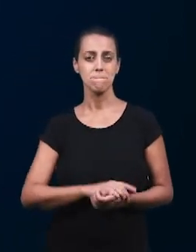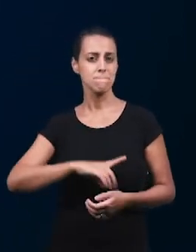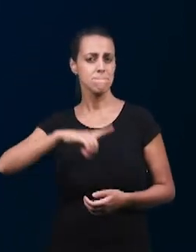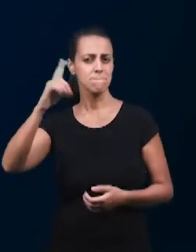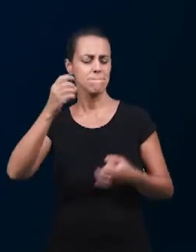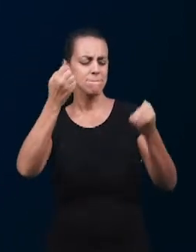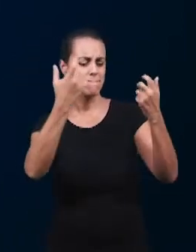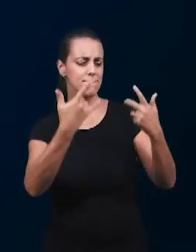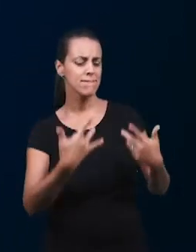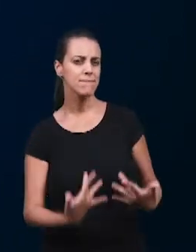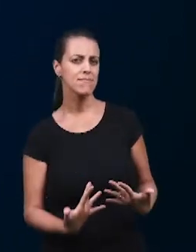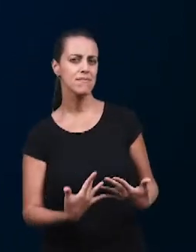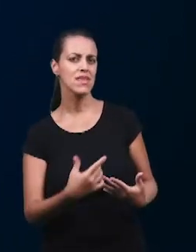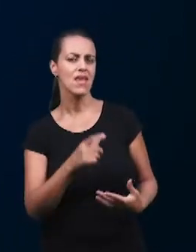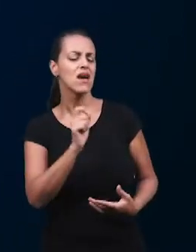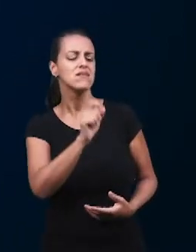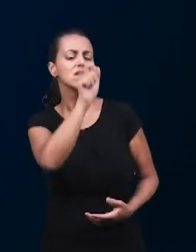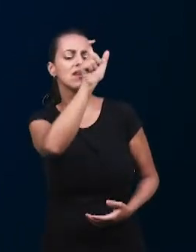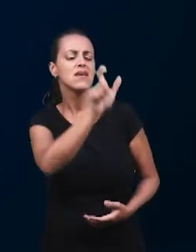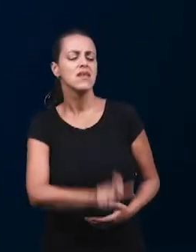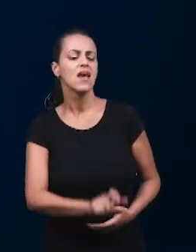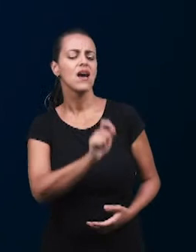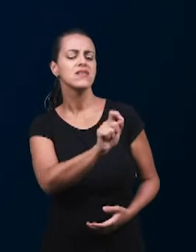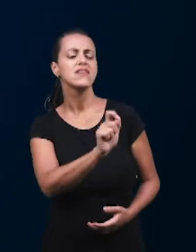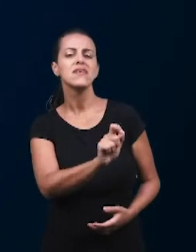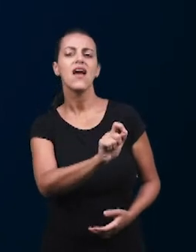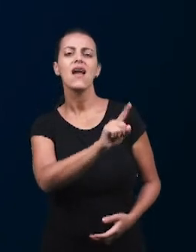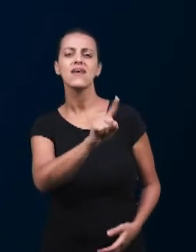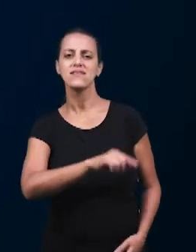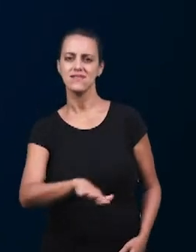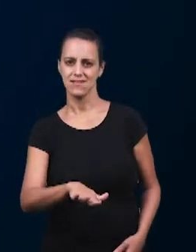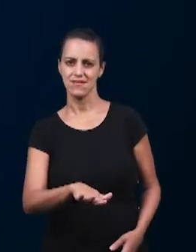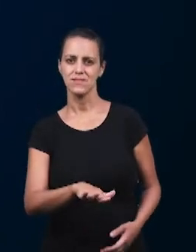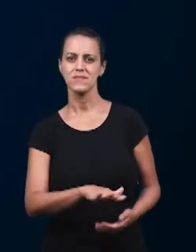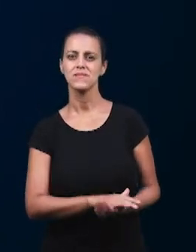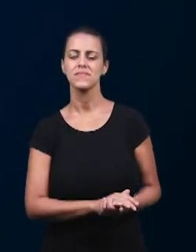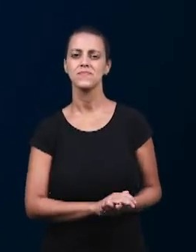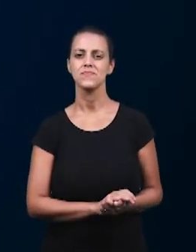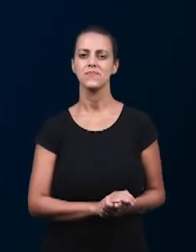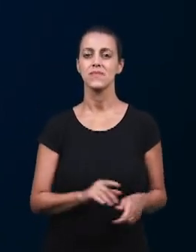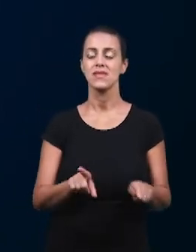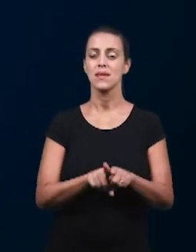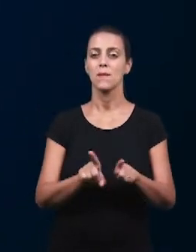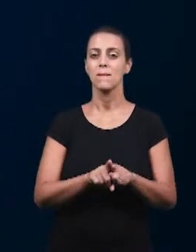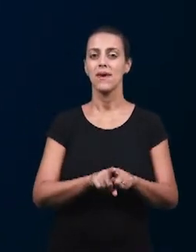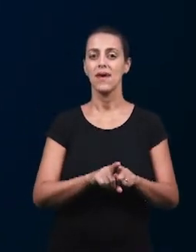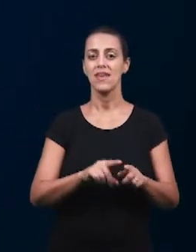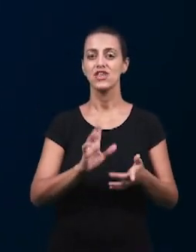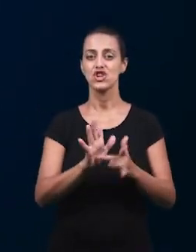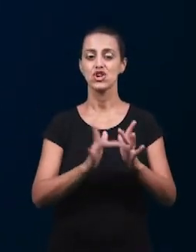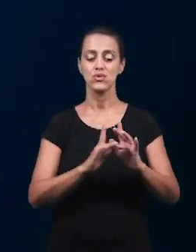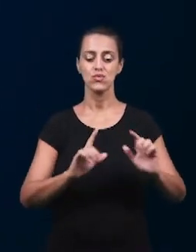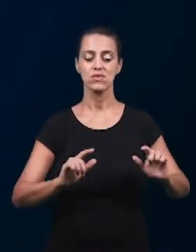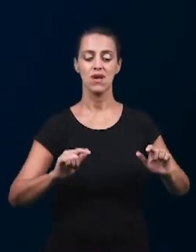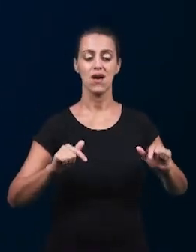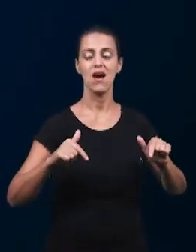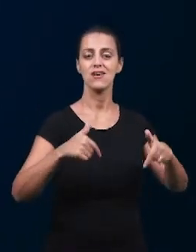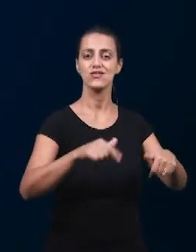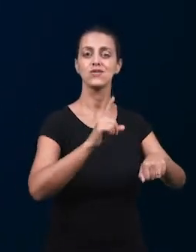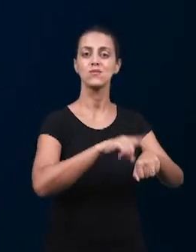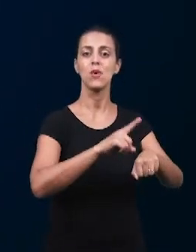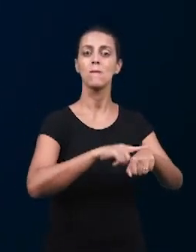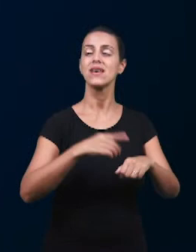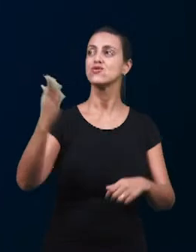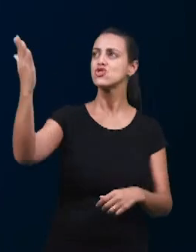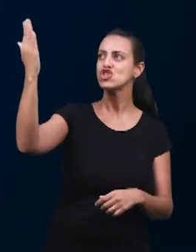Zaqueu como sendo rico e chefe dos publicanos. Podemos ver a ação de Jesus no chamado para